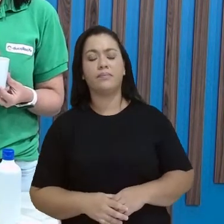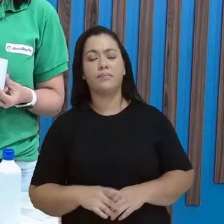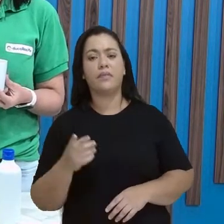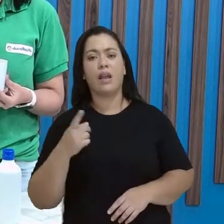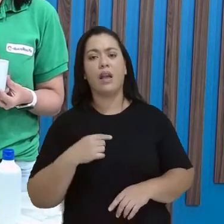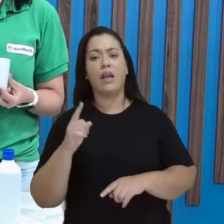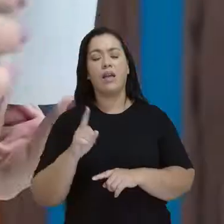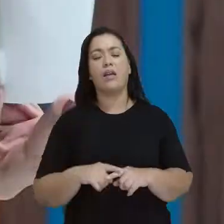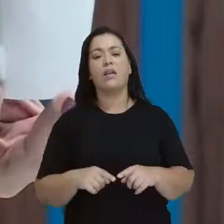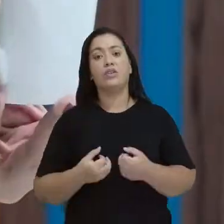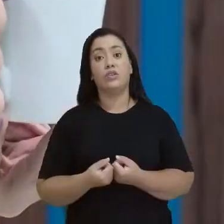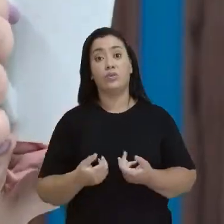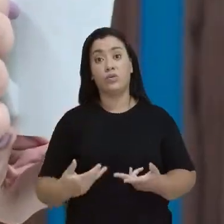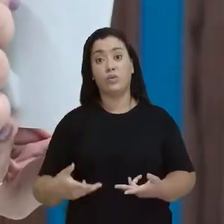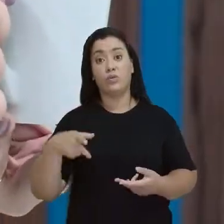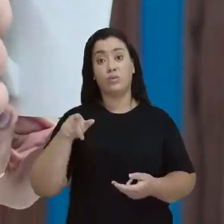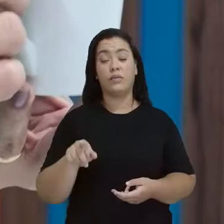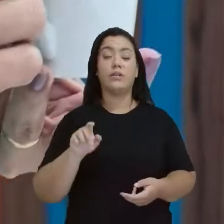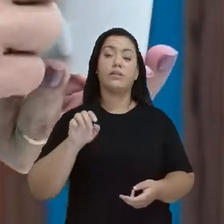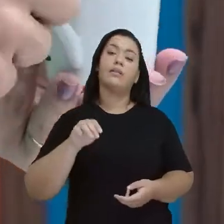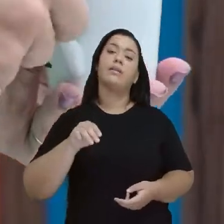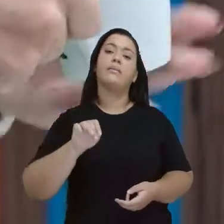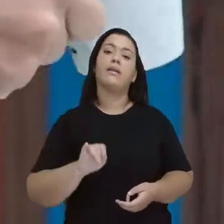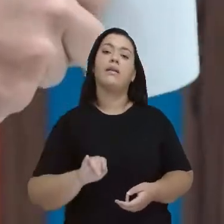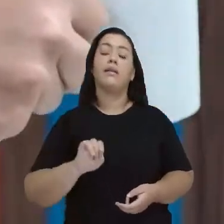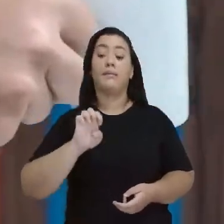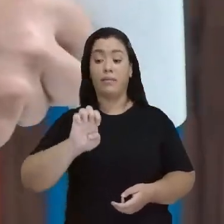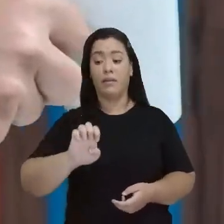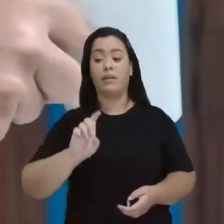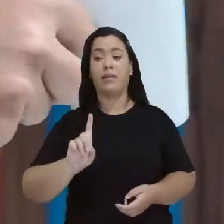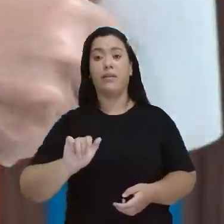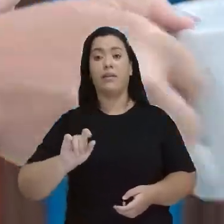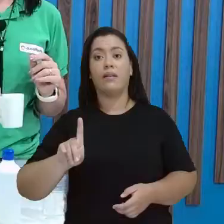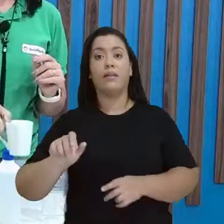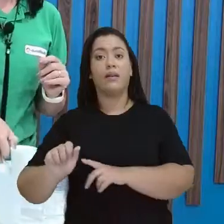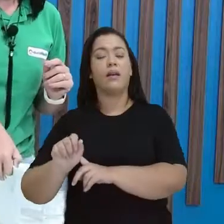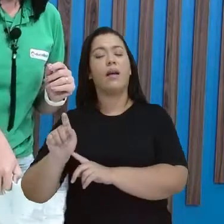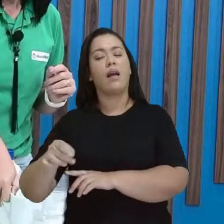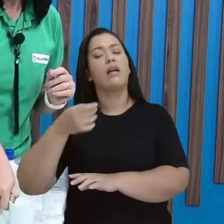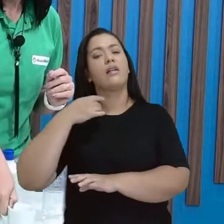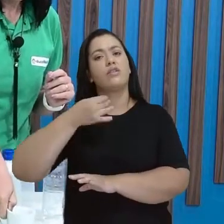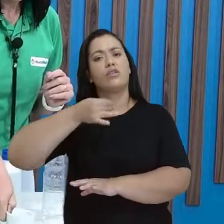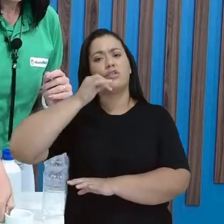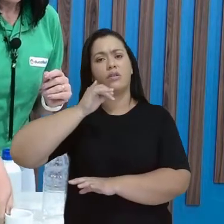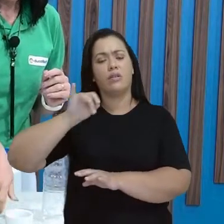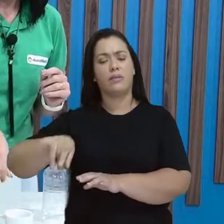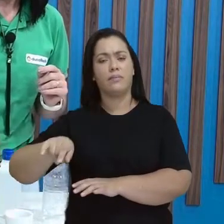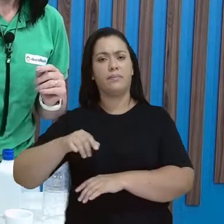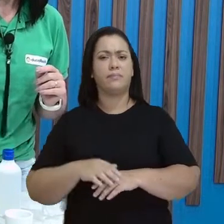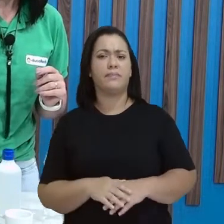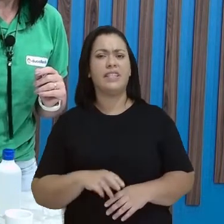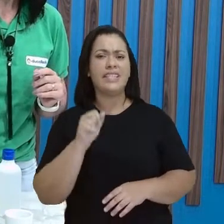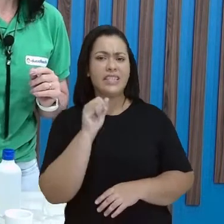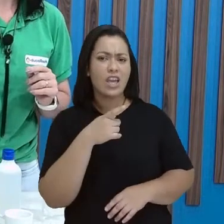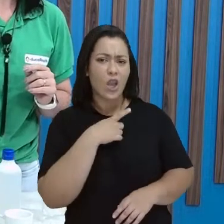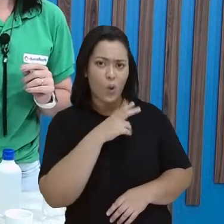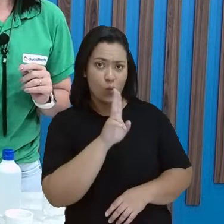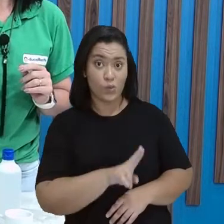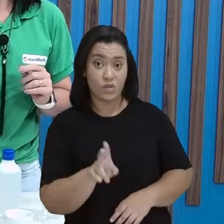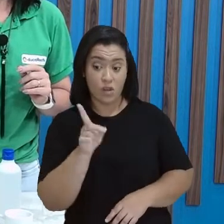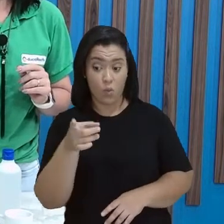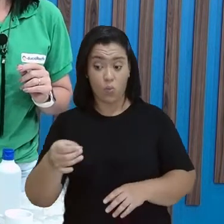como instrumento de medida a xícara. E eu pergunto a vocês, se eu usar uma xícara